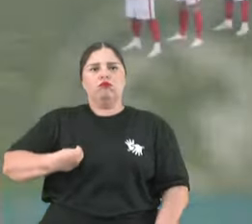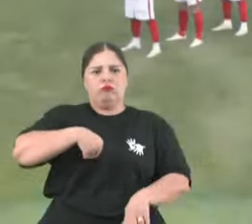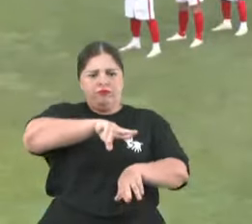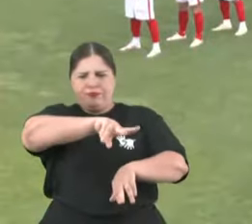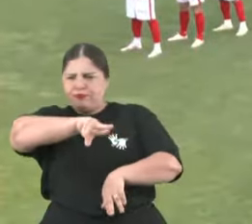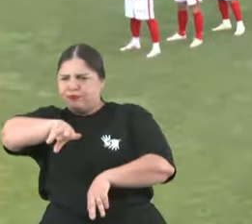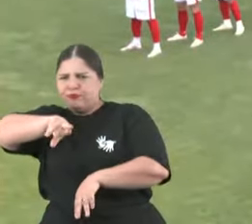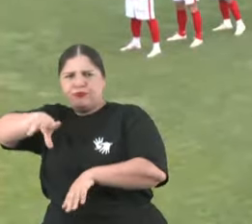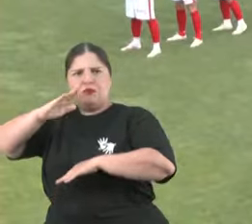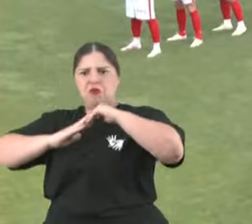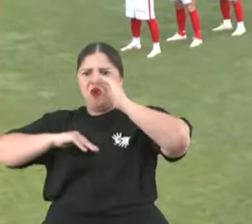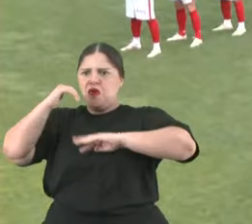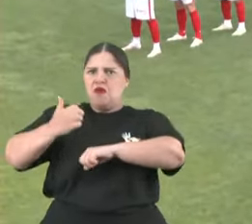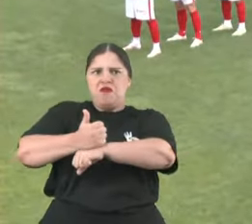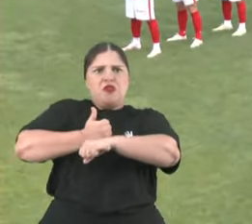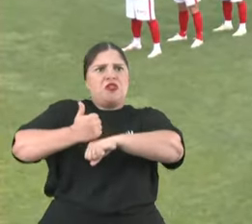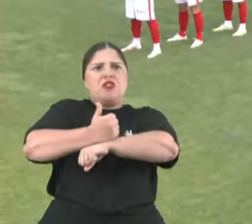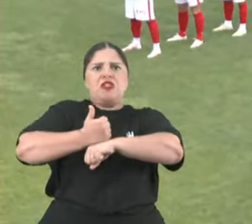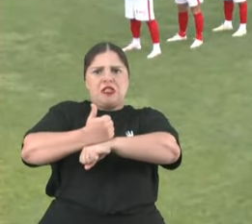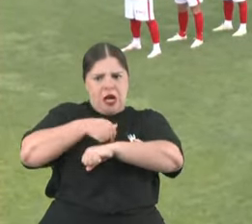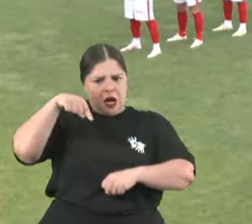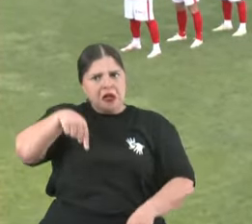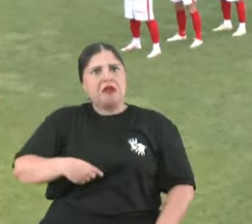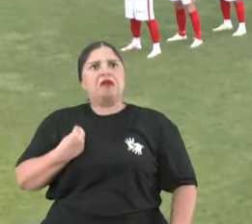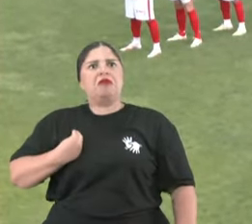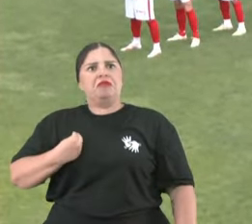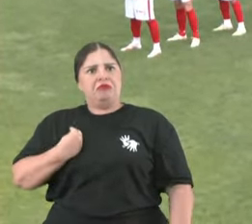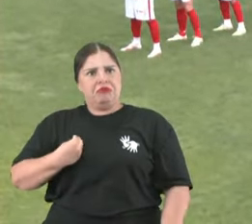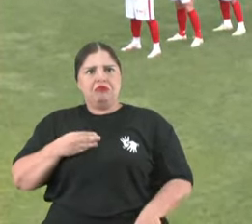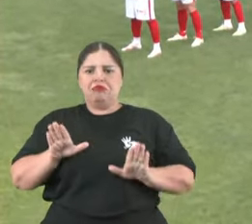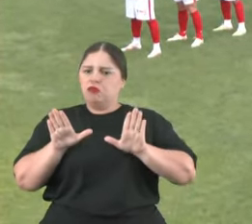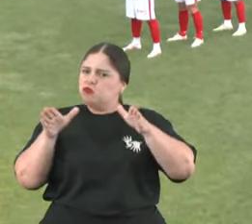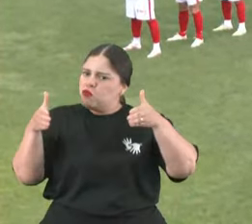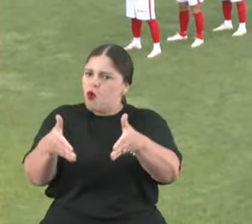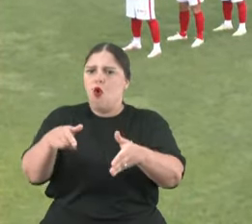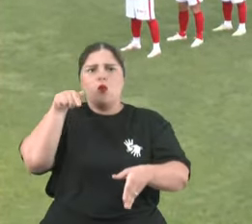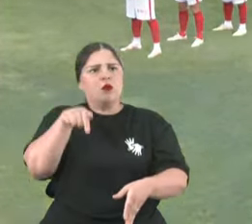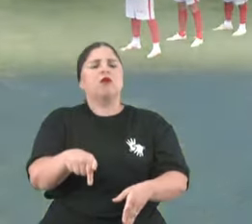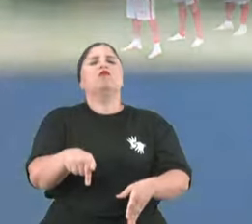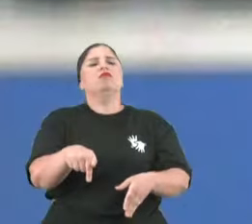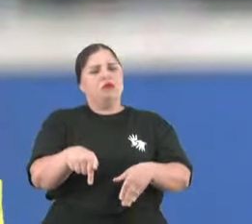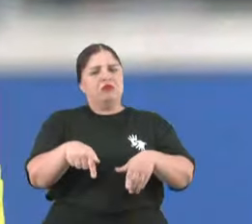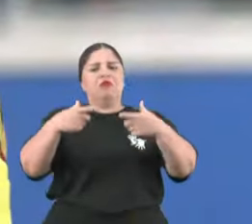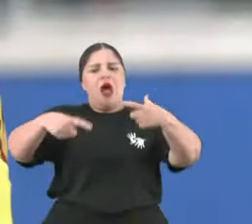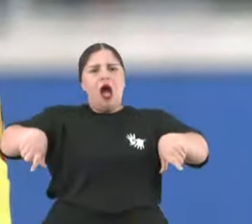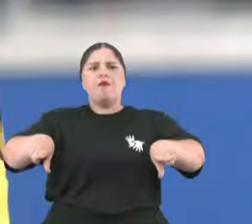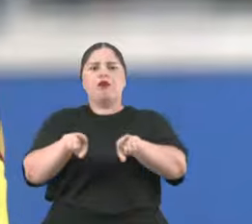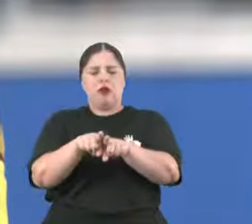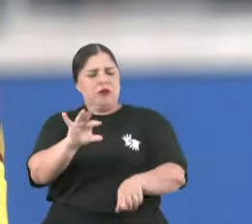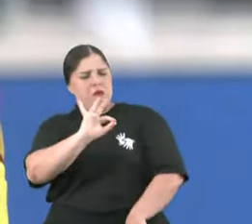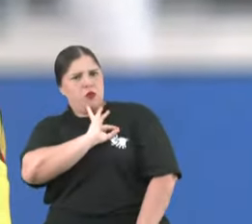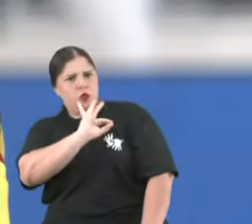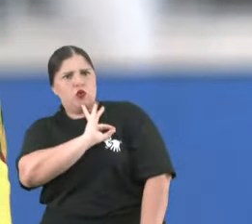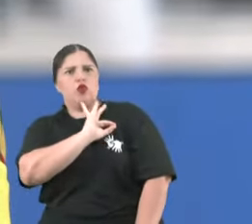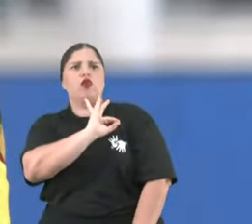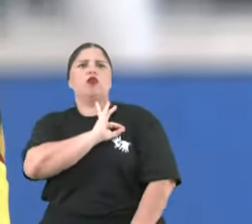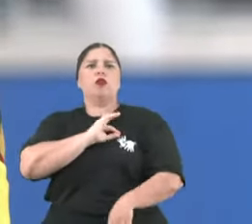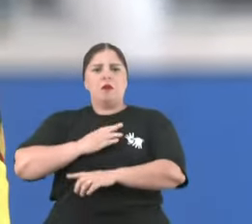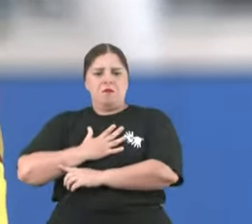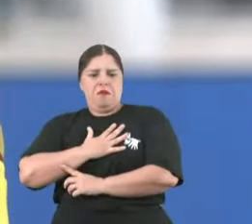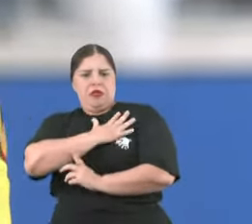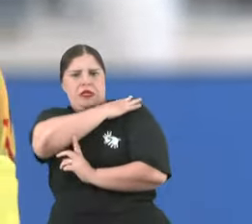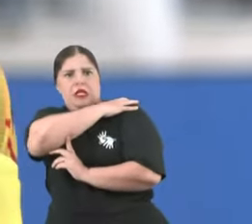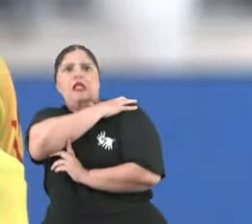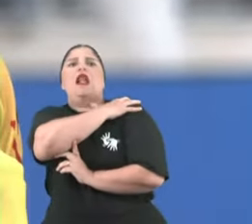no Estádio Coraci da Mata Fonseca, assim como muitos membros da Polícia Militar, da Polícia Civil, garantindo a segurança